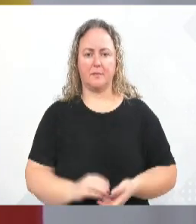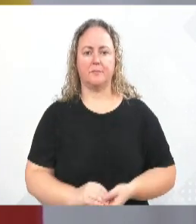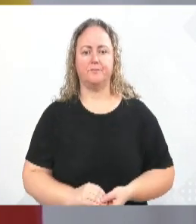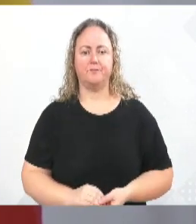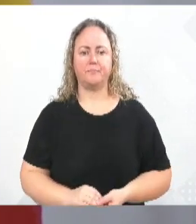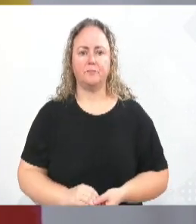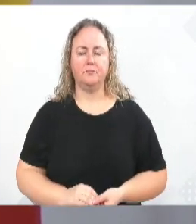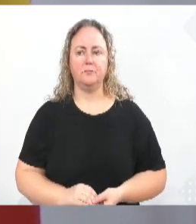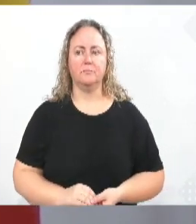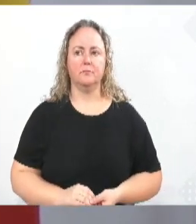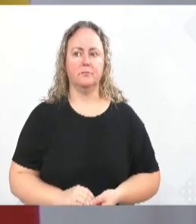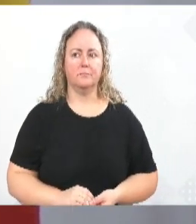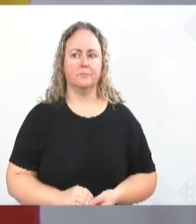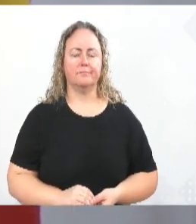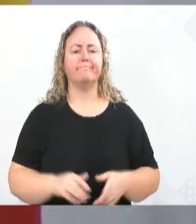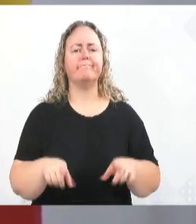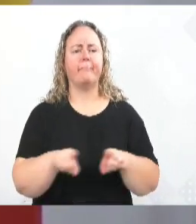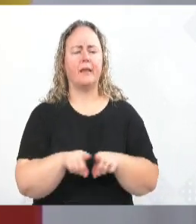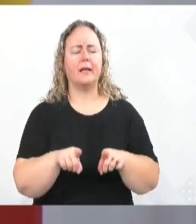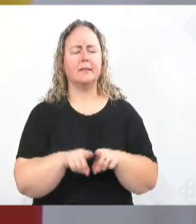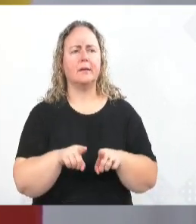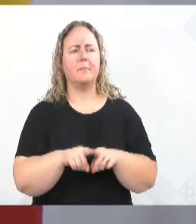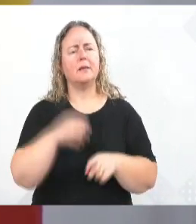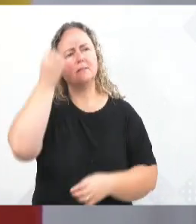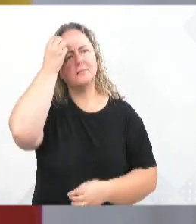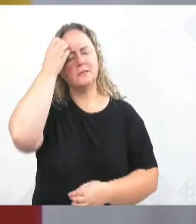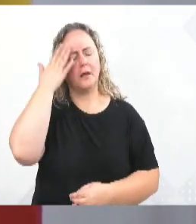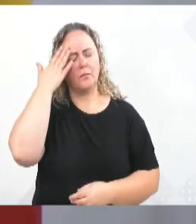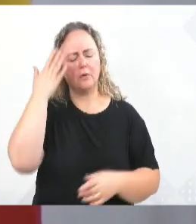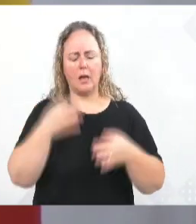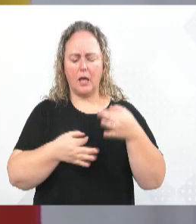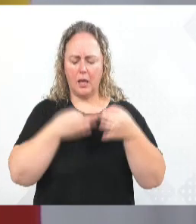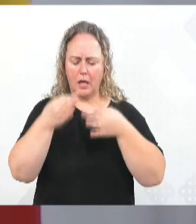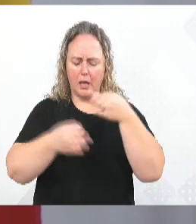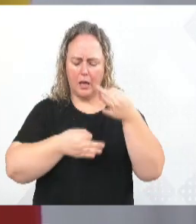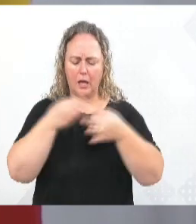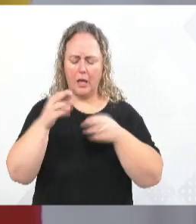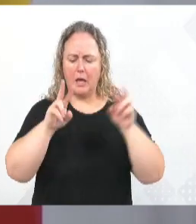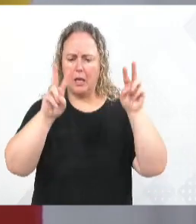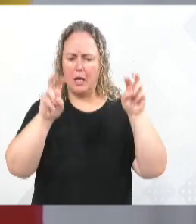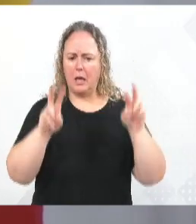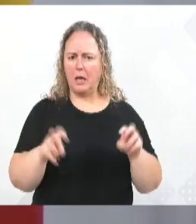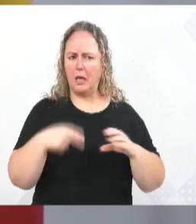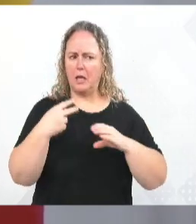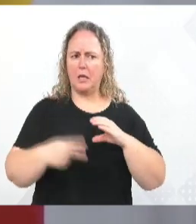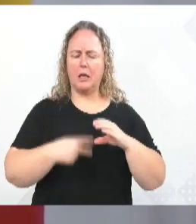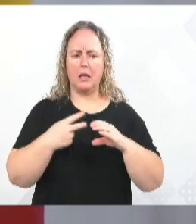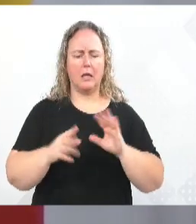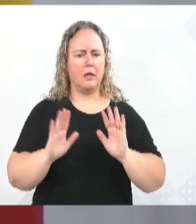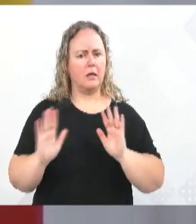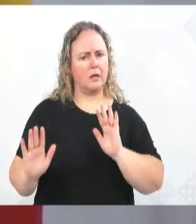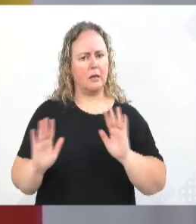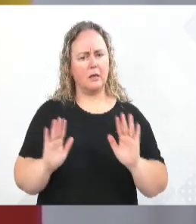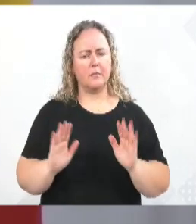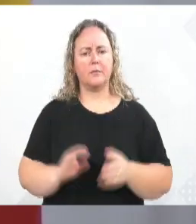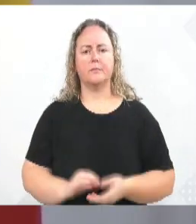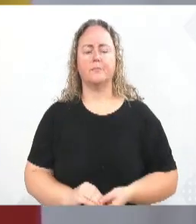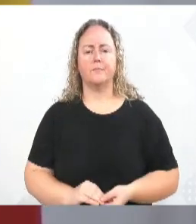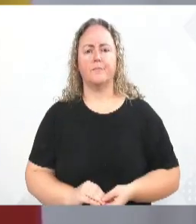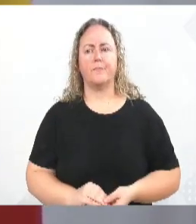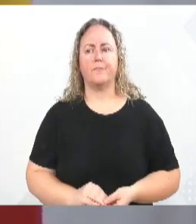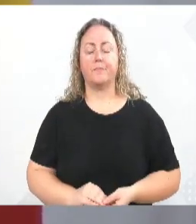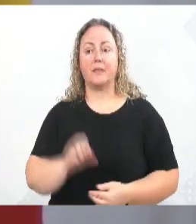que foi pouco discutido, não lembro desse assunto ter sido comentado pela mídia ou mesmo pela Câmara de Vereadores, seria